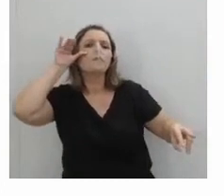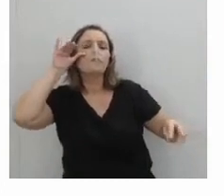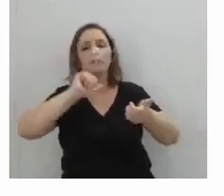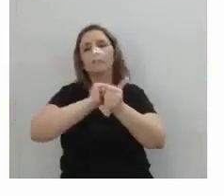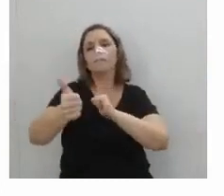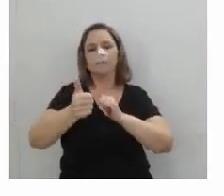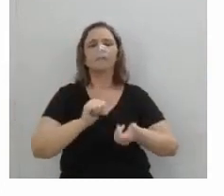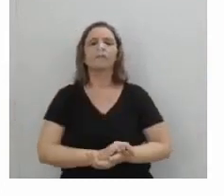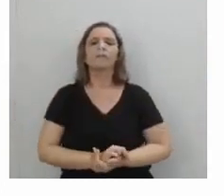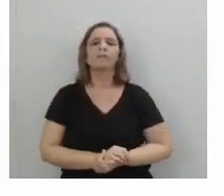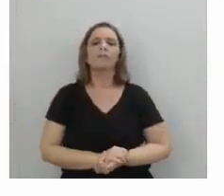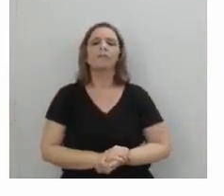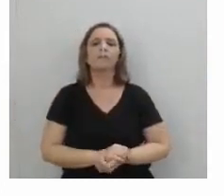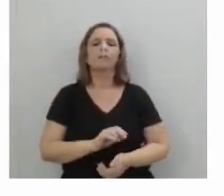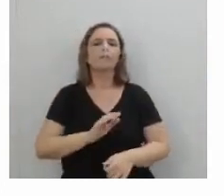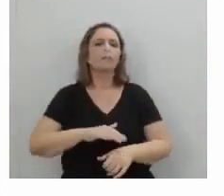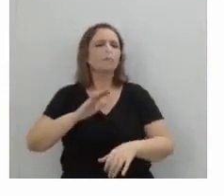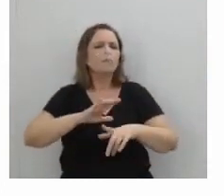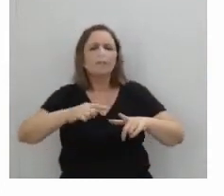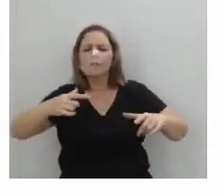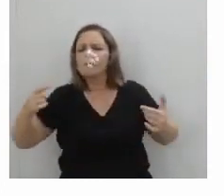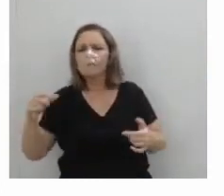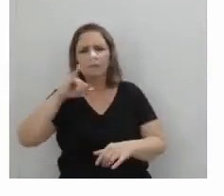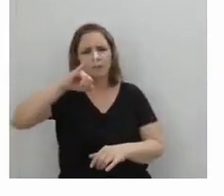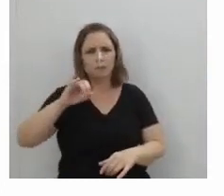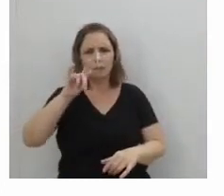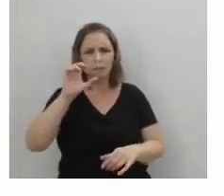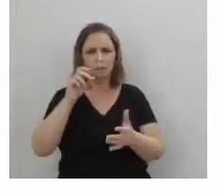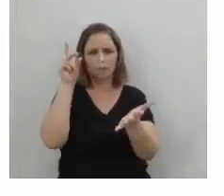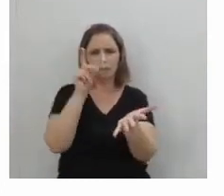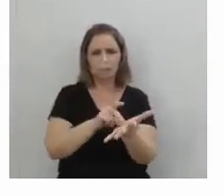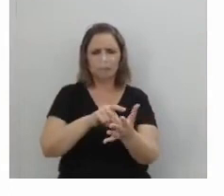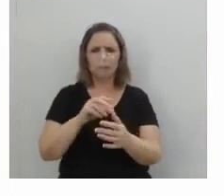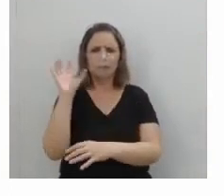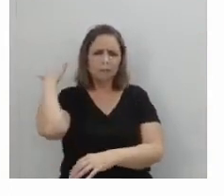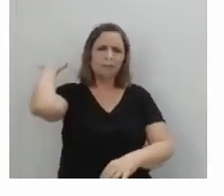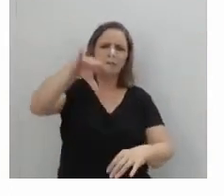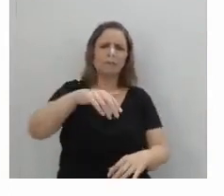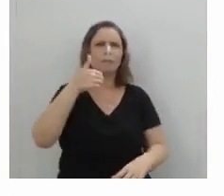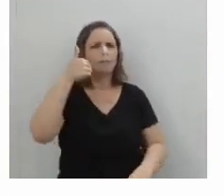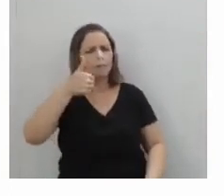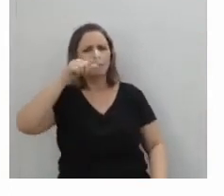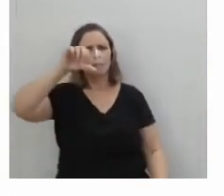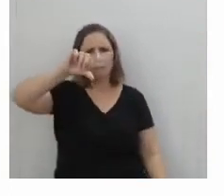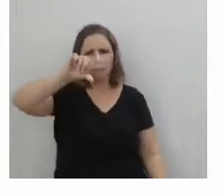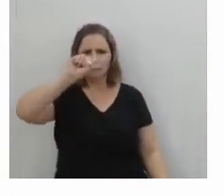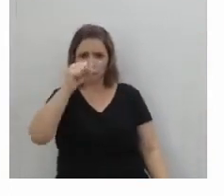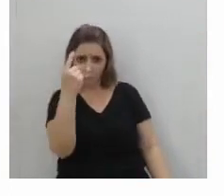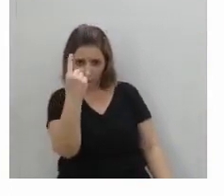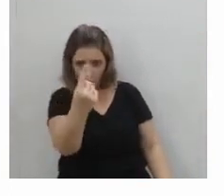desse esporte. A maior goleada do jogo oficial de handebol aconteceu no ano de